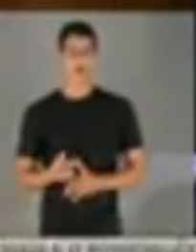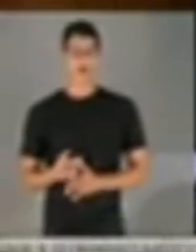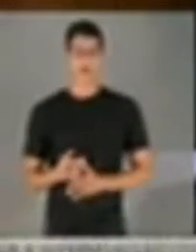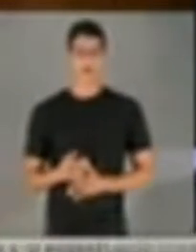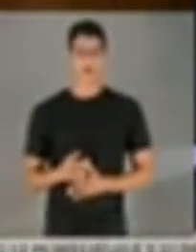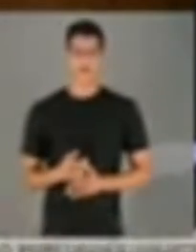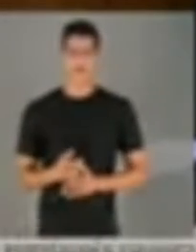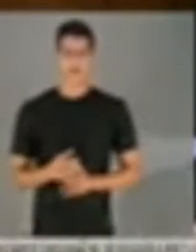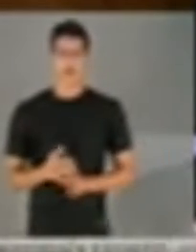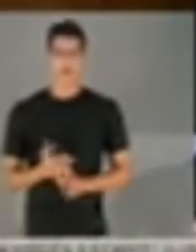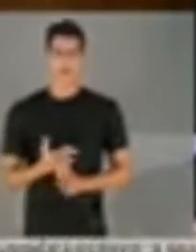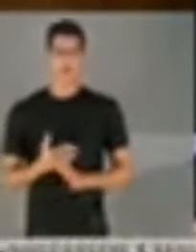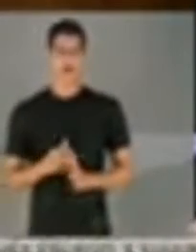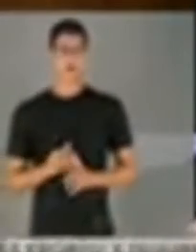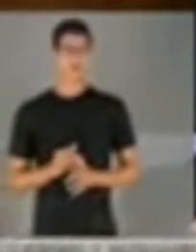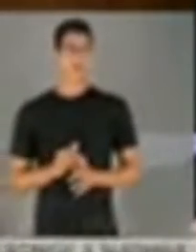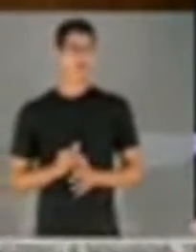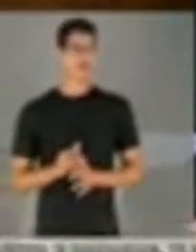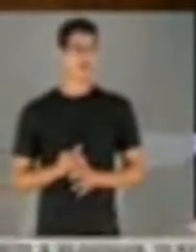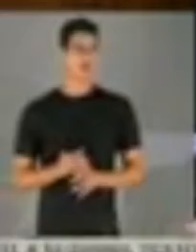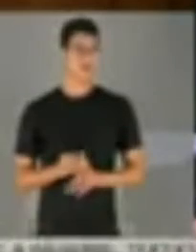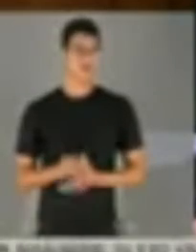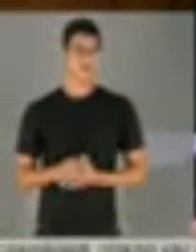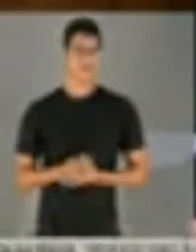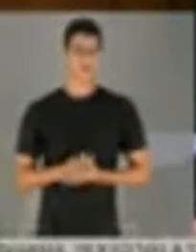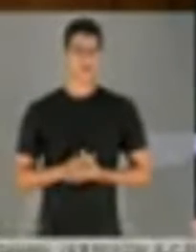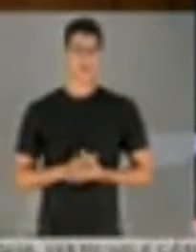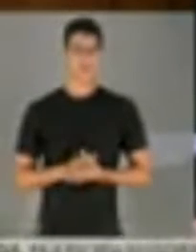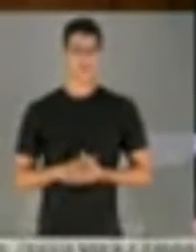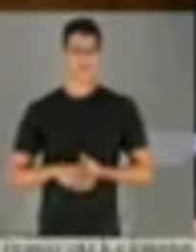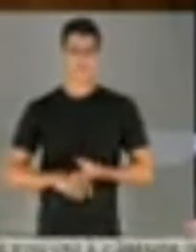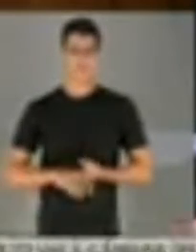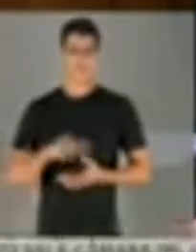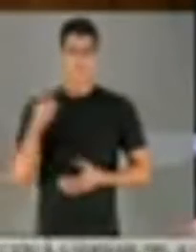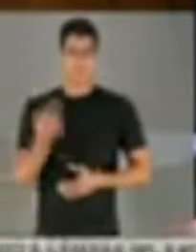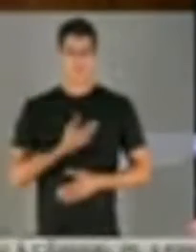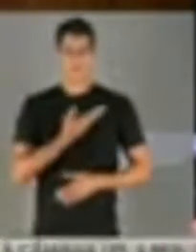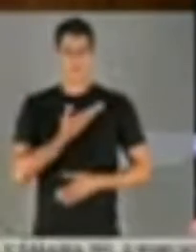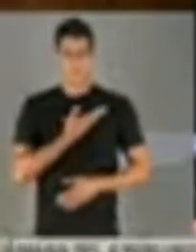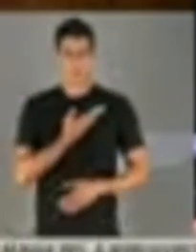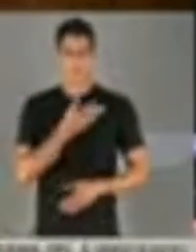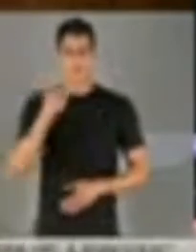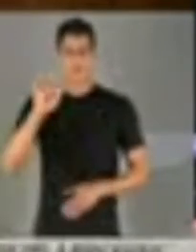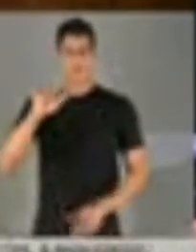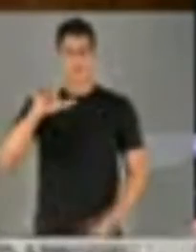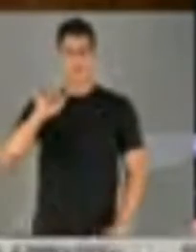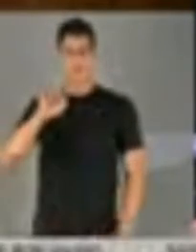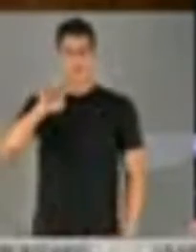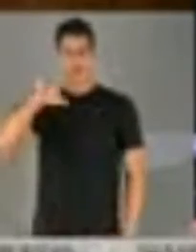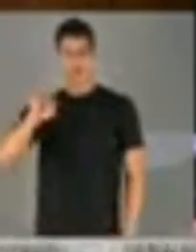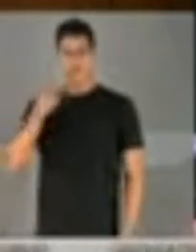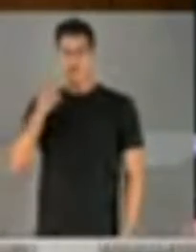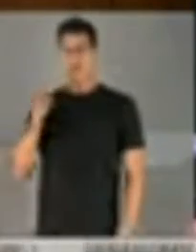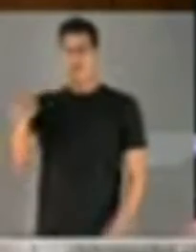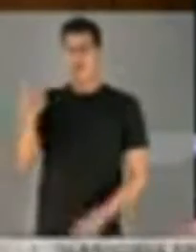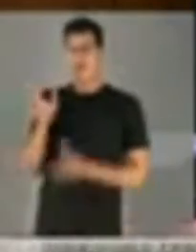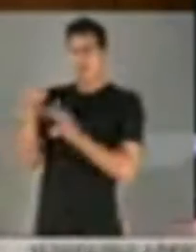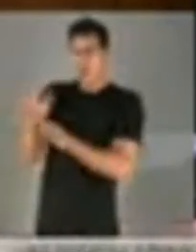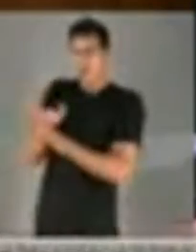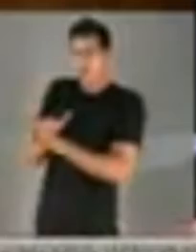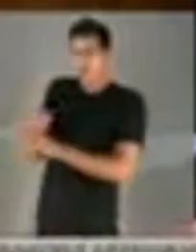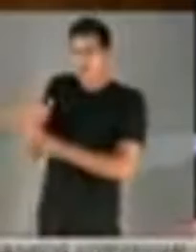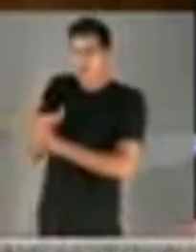que merece todo o nosso respeito, ela se deu no contexto do filho do presidente, nosso colega Flávio Bolsonaro, referindo aqui ele como um conselheiro do